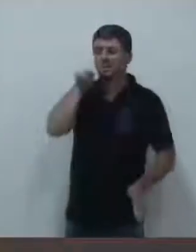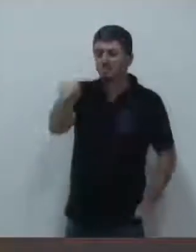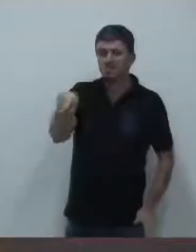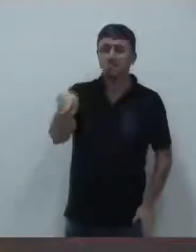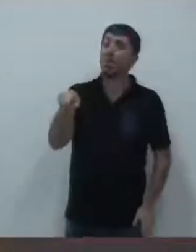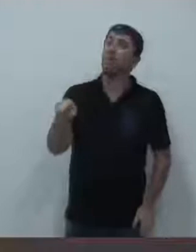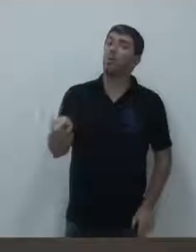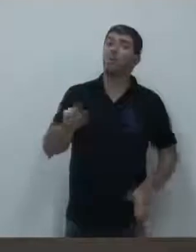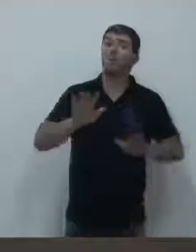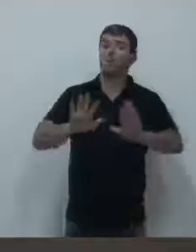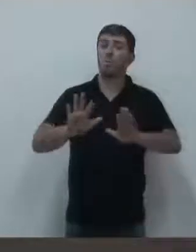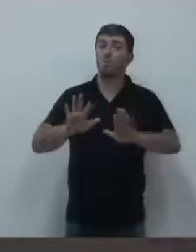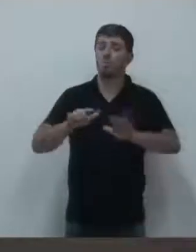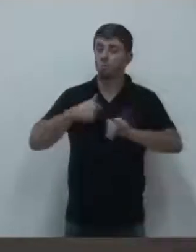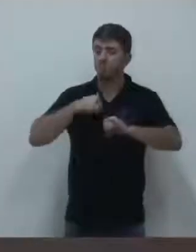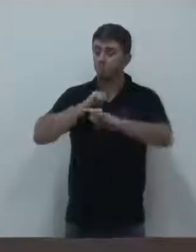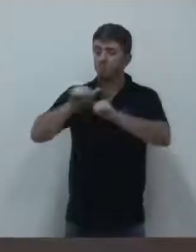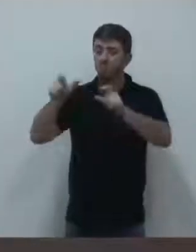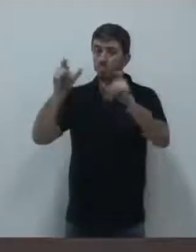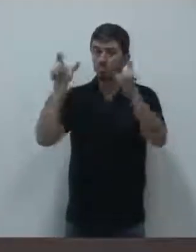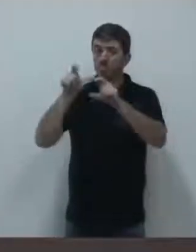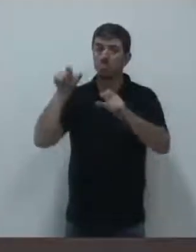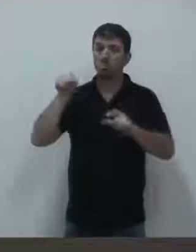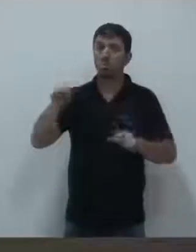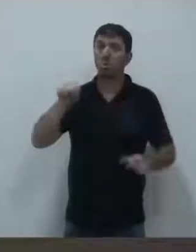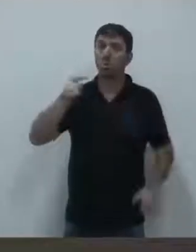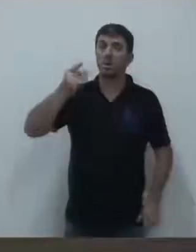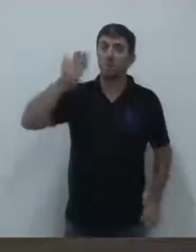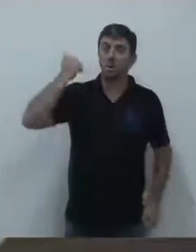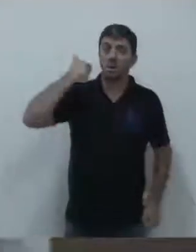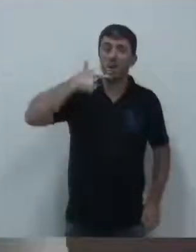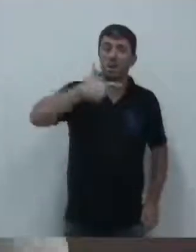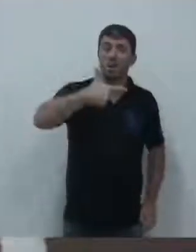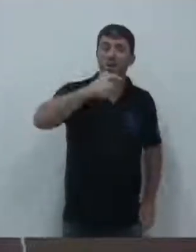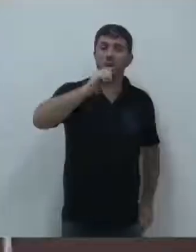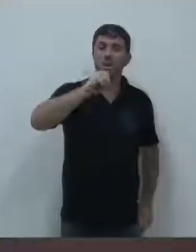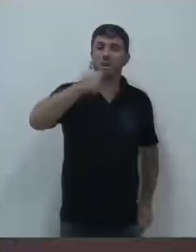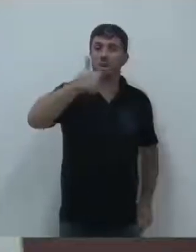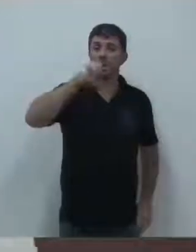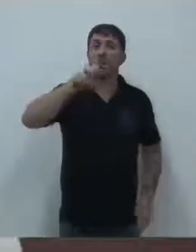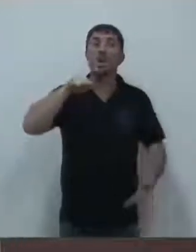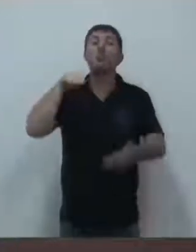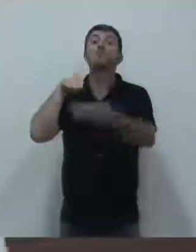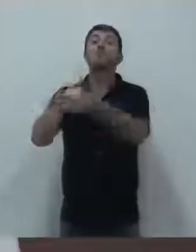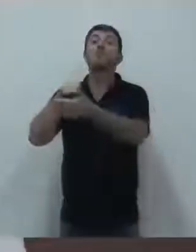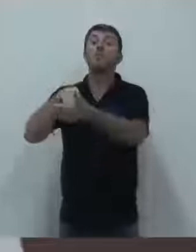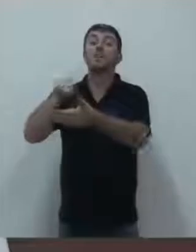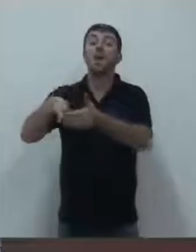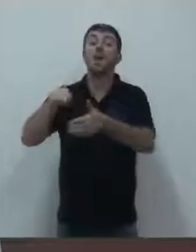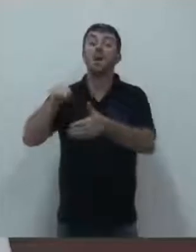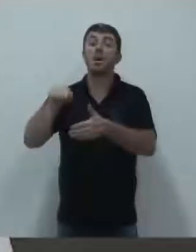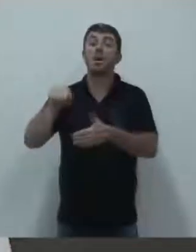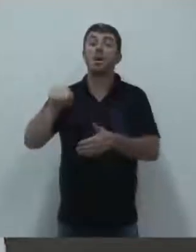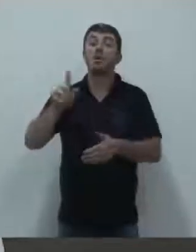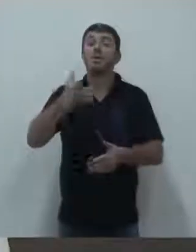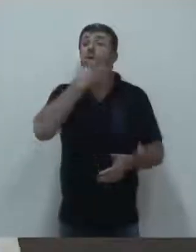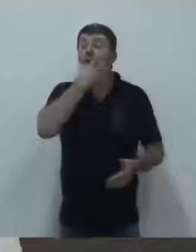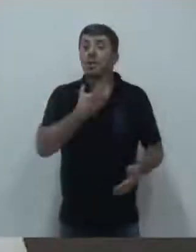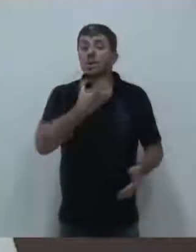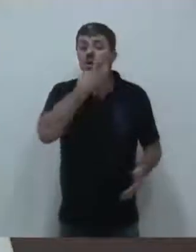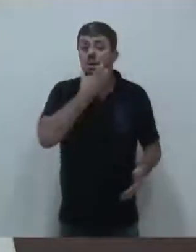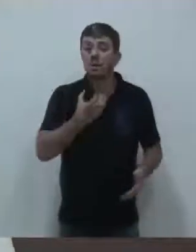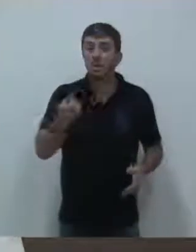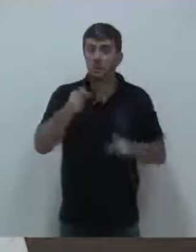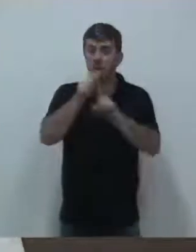alertou. No final do quadrimestre de 2015, ou seja, no final do ano de 2015, se a causa realmente